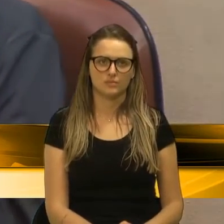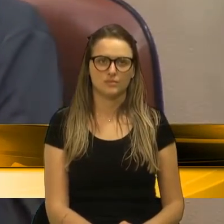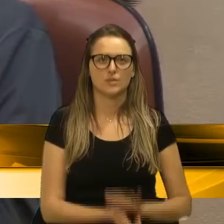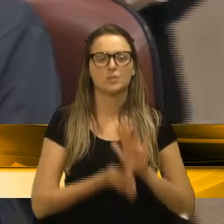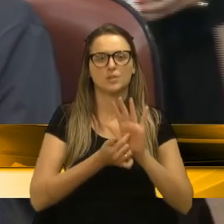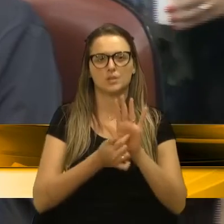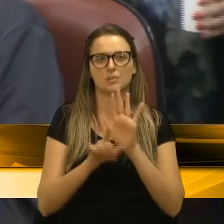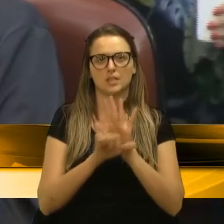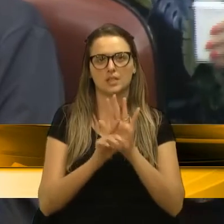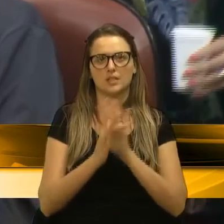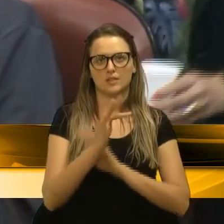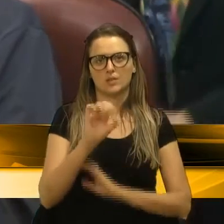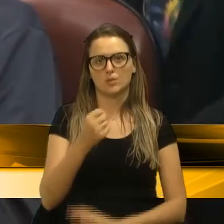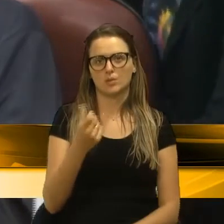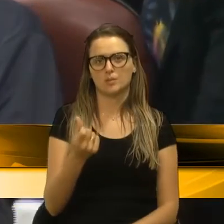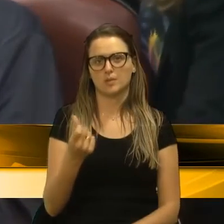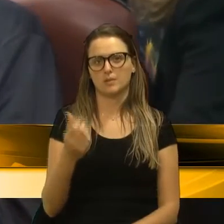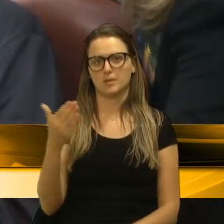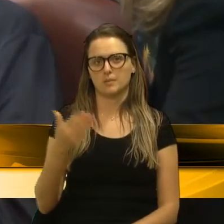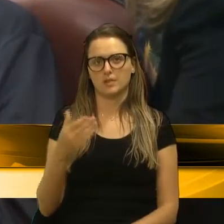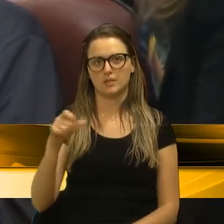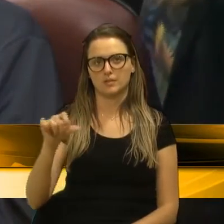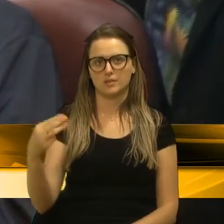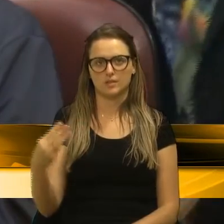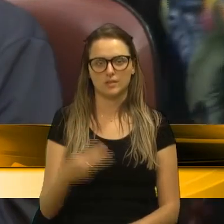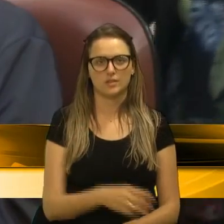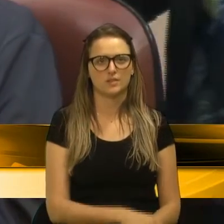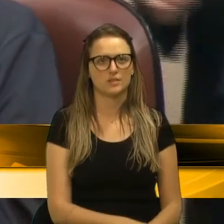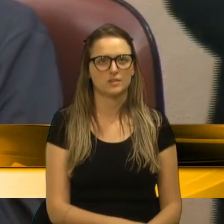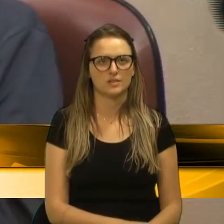Lei Federal 866/93.